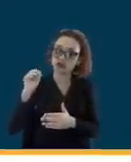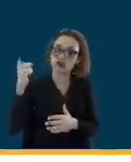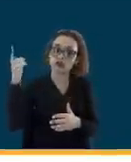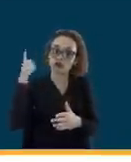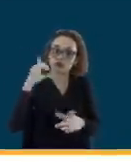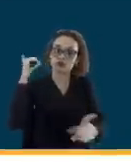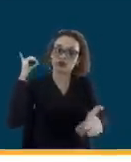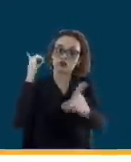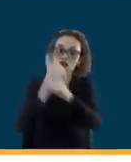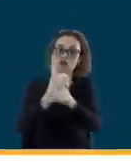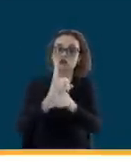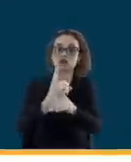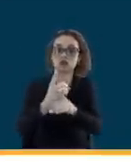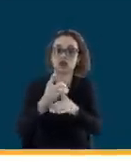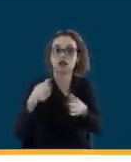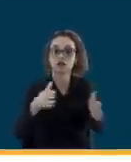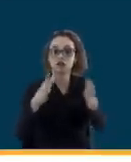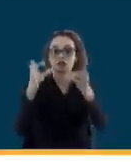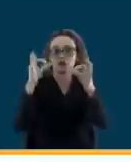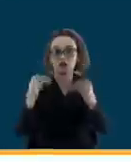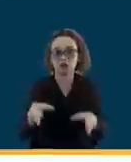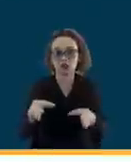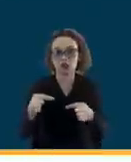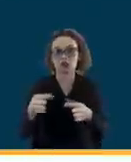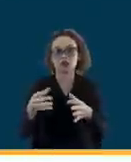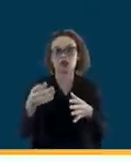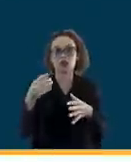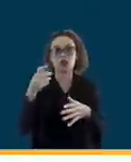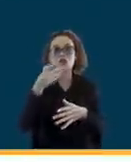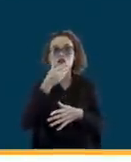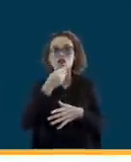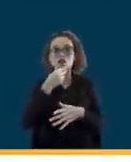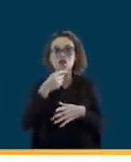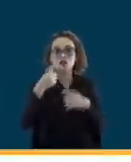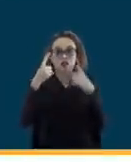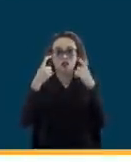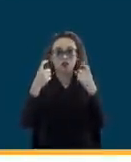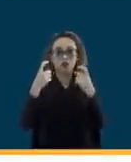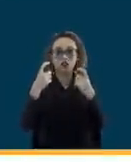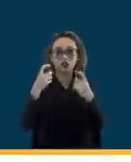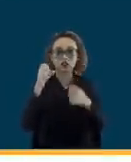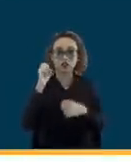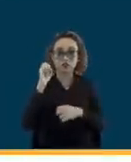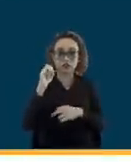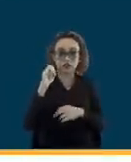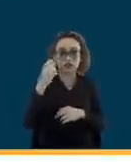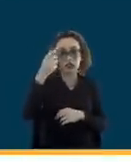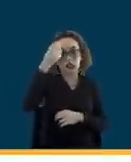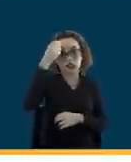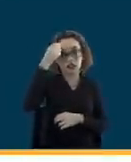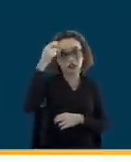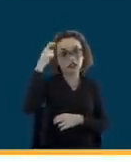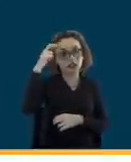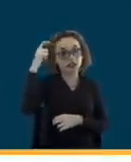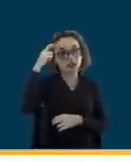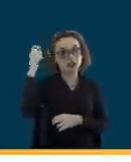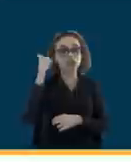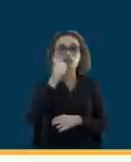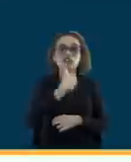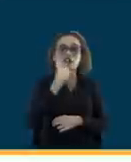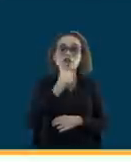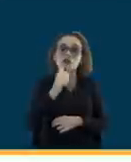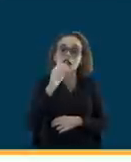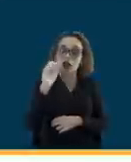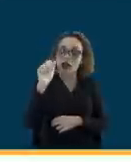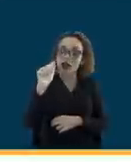Minotauro, ele não, o homem valente lá, o herói, se não fosse a inteligência da mulher, da Ariadne,